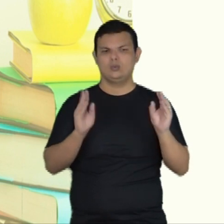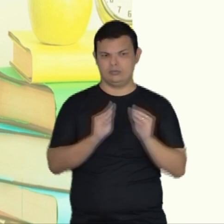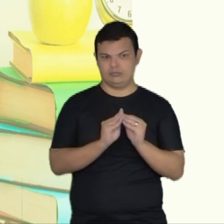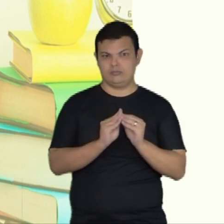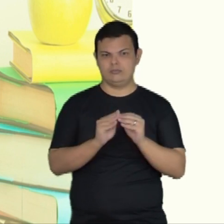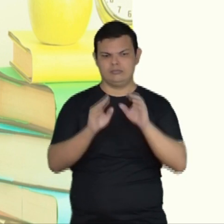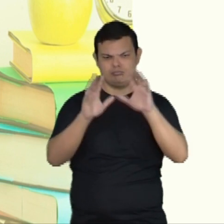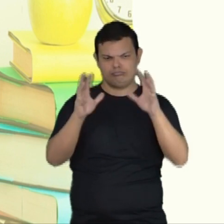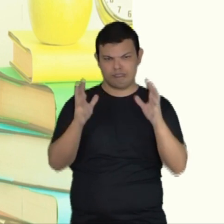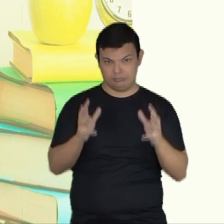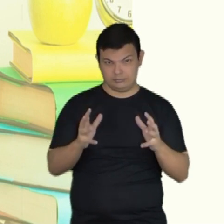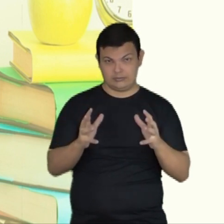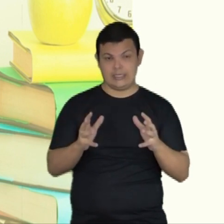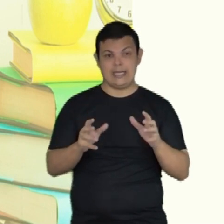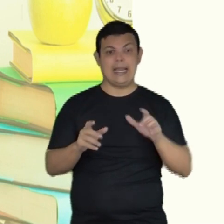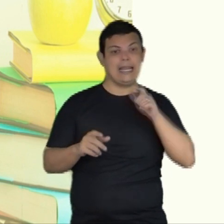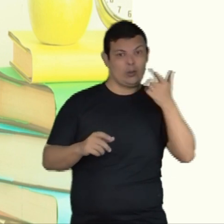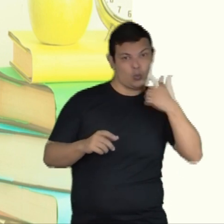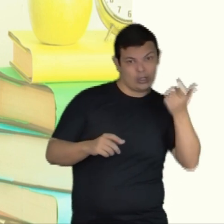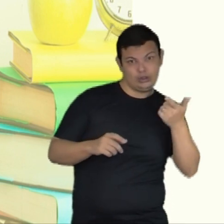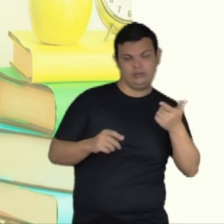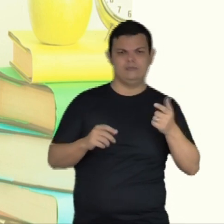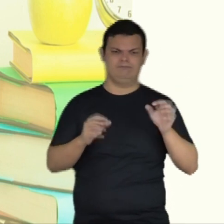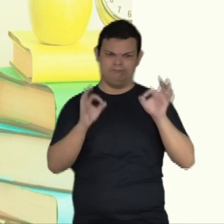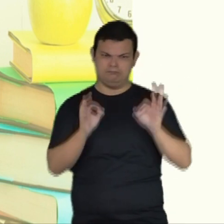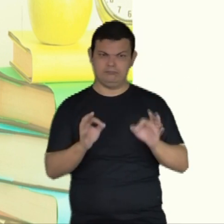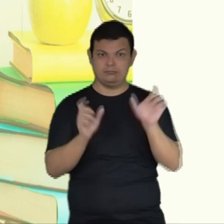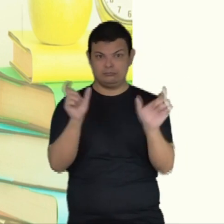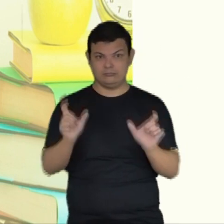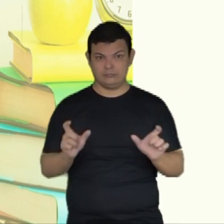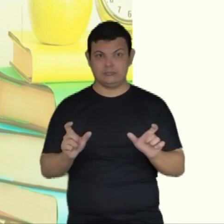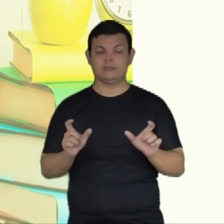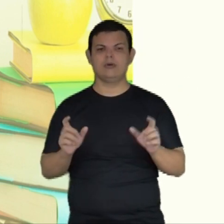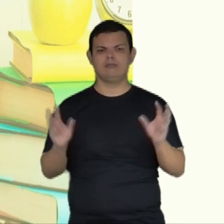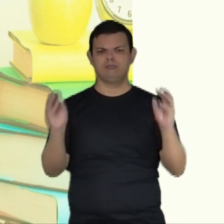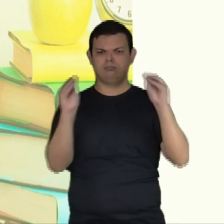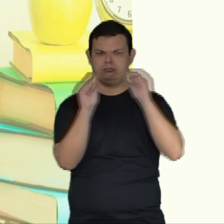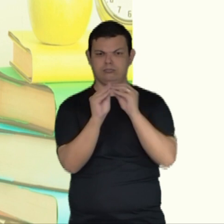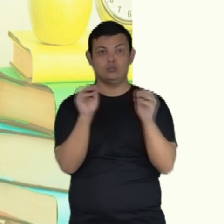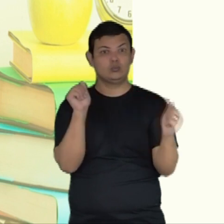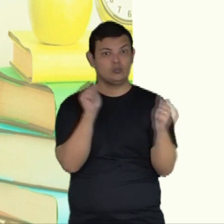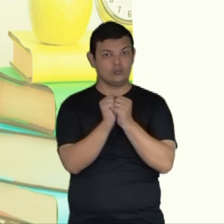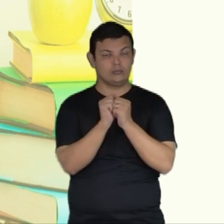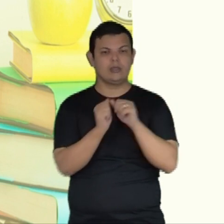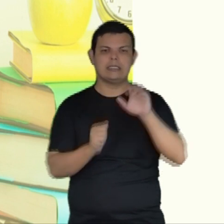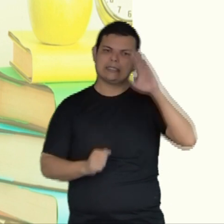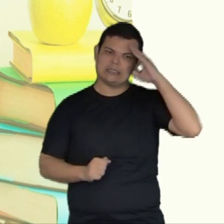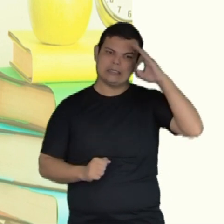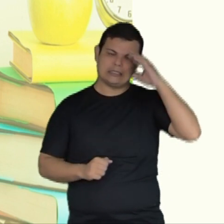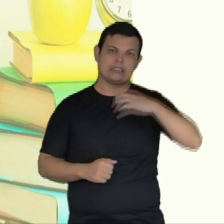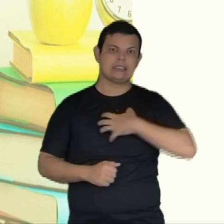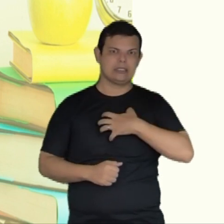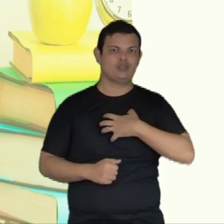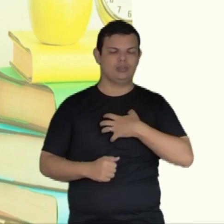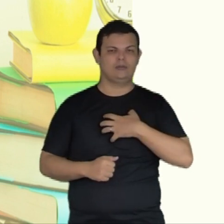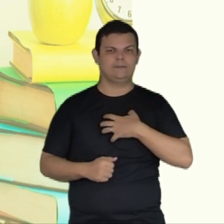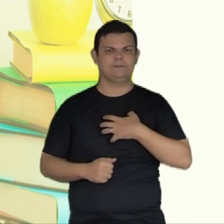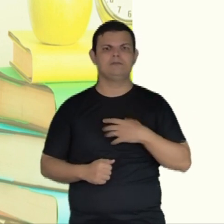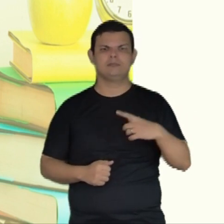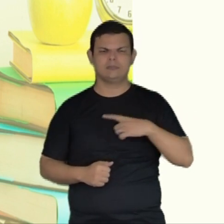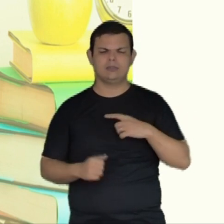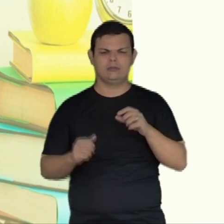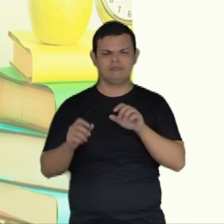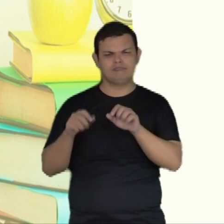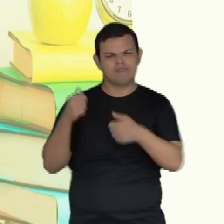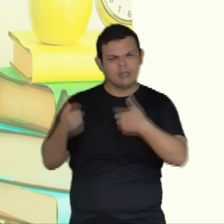forma. A linguagem verbal e a não verbal coexistem e se sobrepõem para construir os sentidos do poema. A origem da exploração